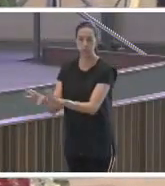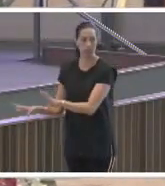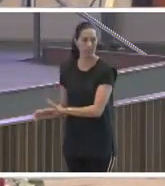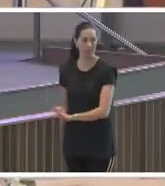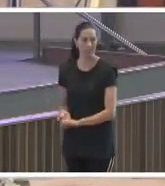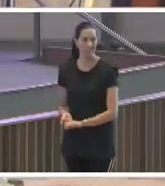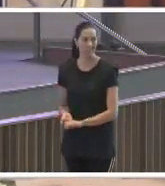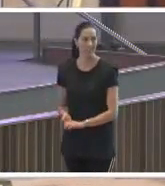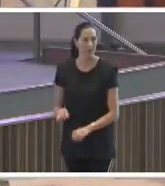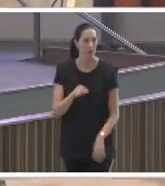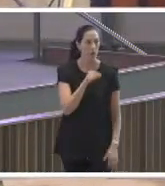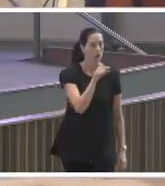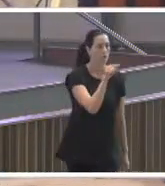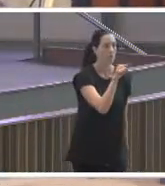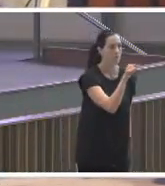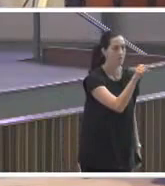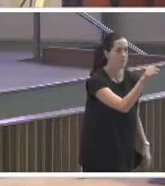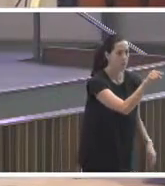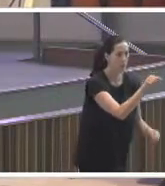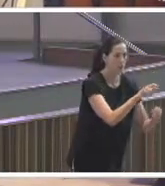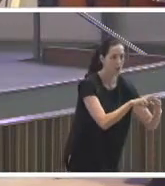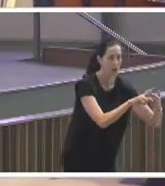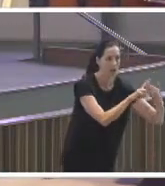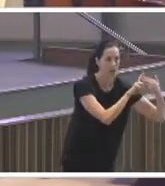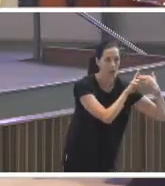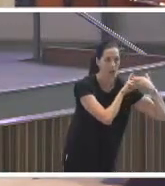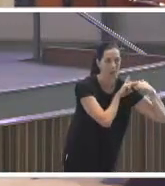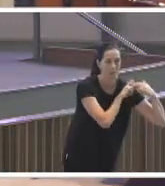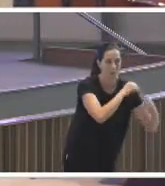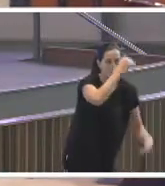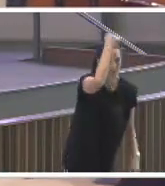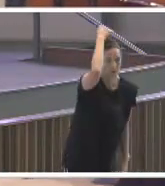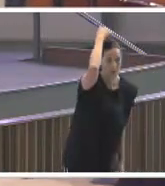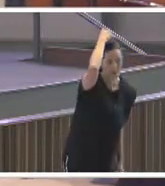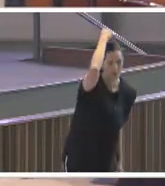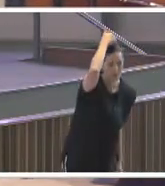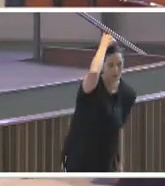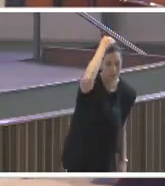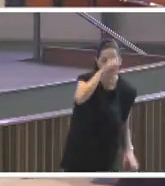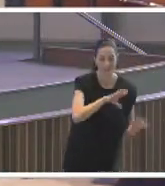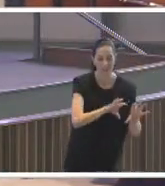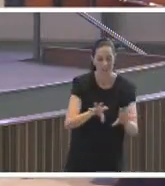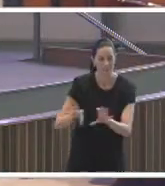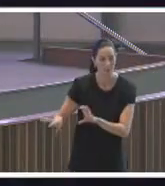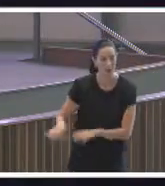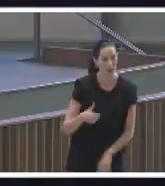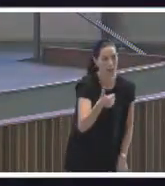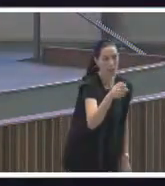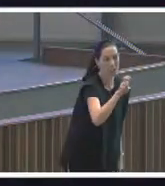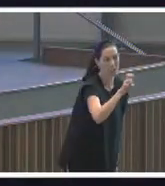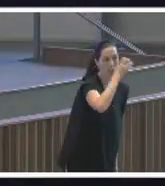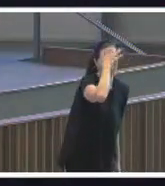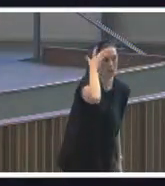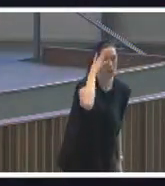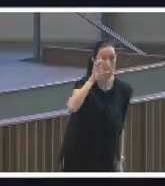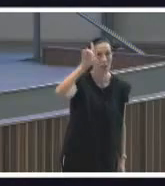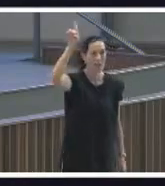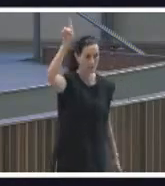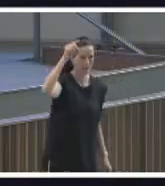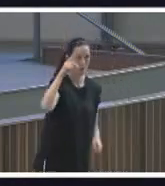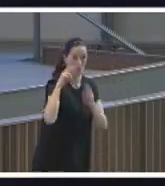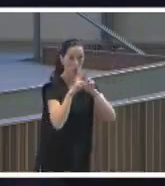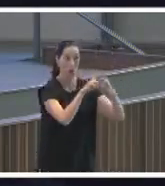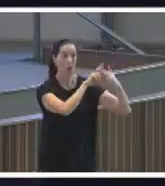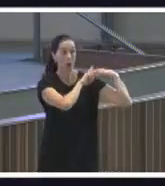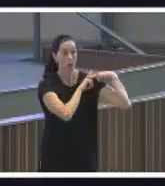Você é responsável espiritual aos olhos de Deus, pelo menos dessas 15 pessoas,